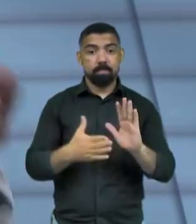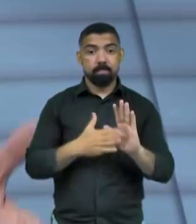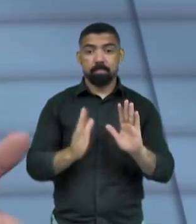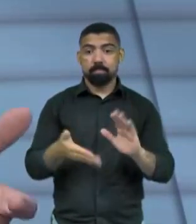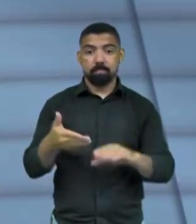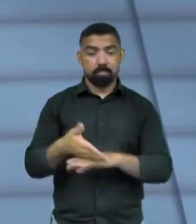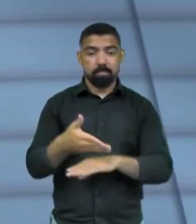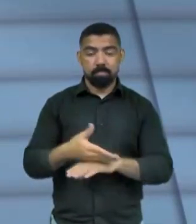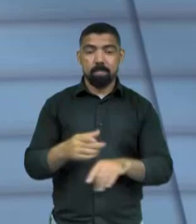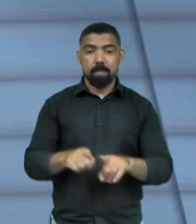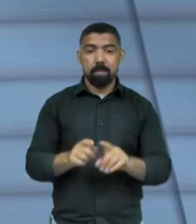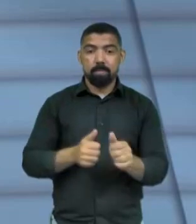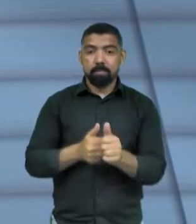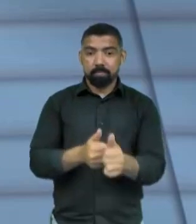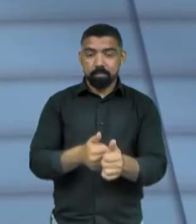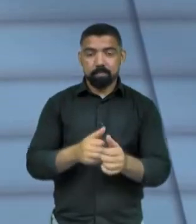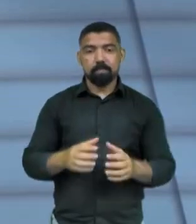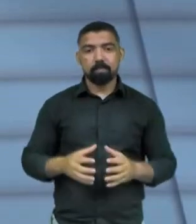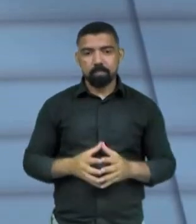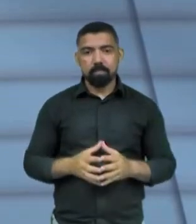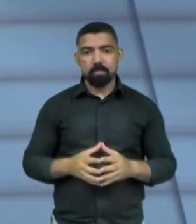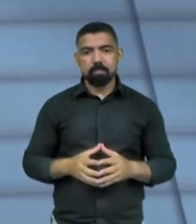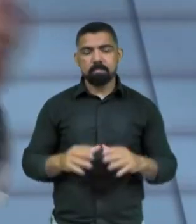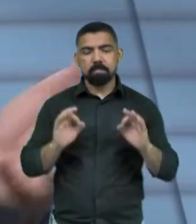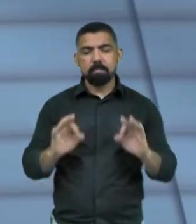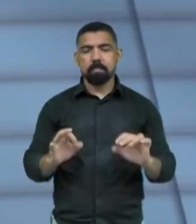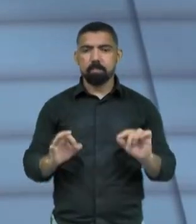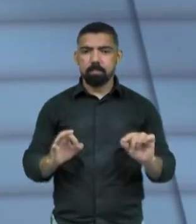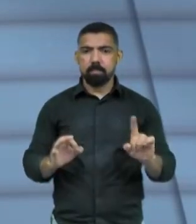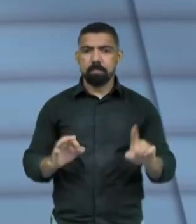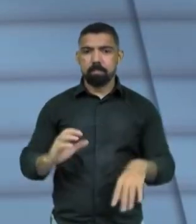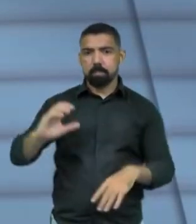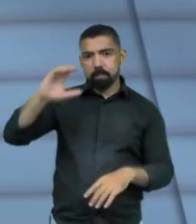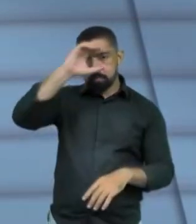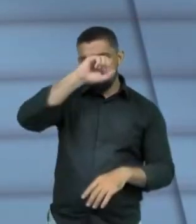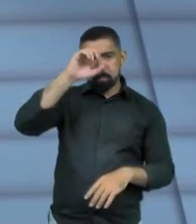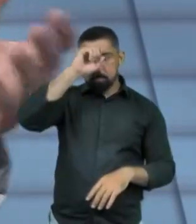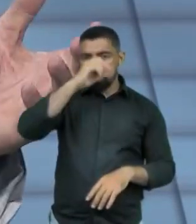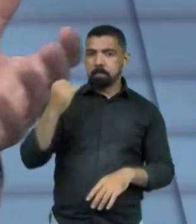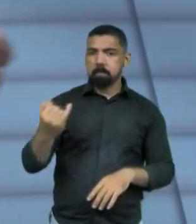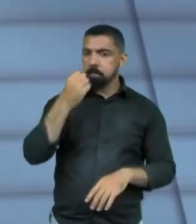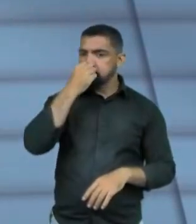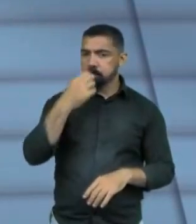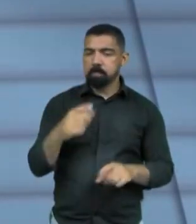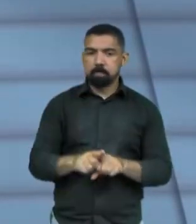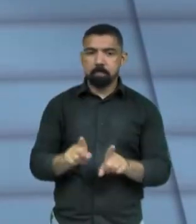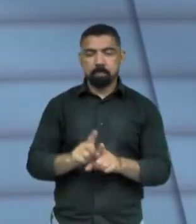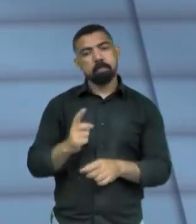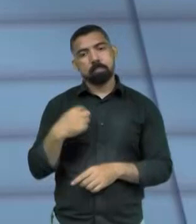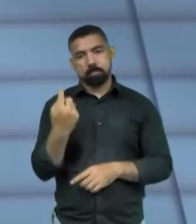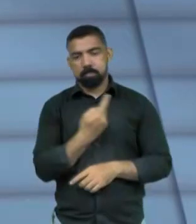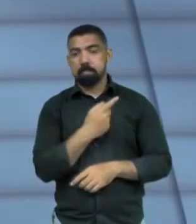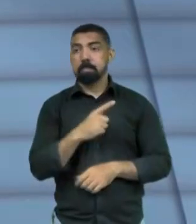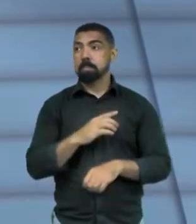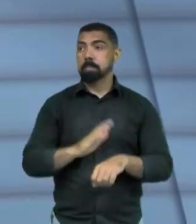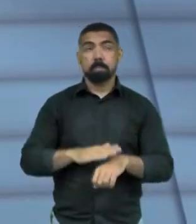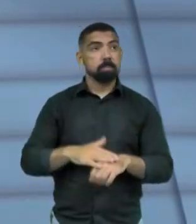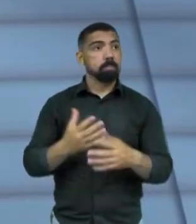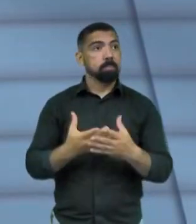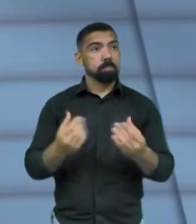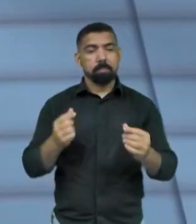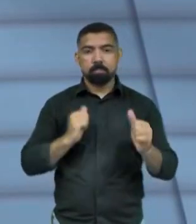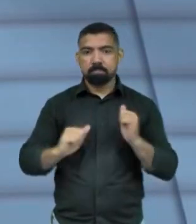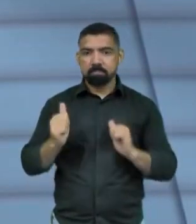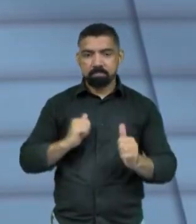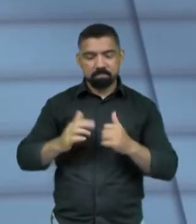participação no acompanhamento na execução, certamente que isso vai ser um aprendizado muito rico e a gente tem muita esperança que